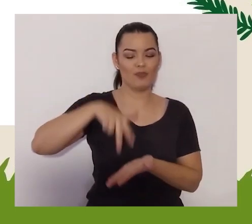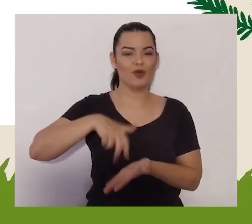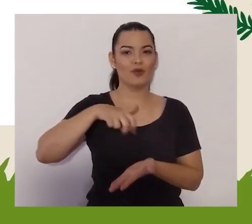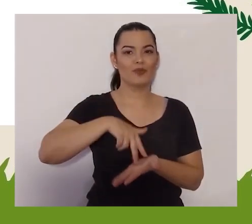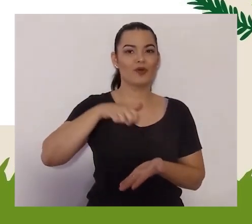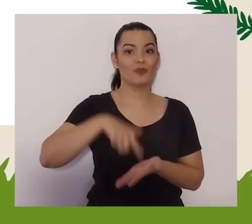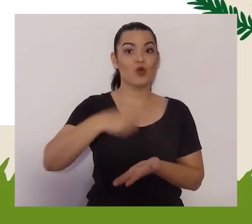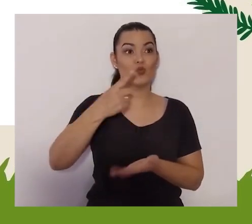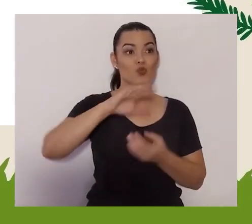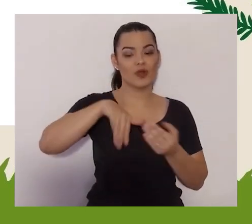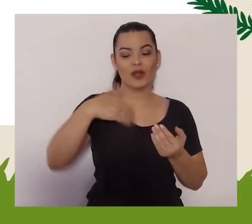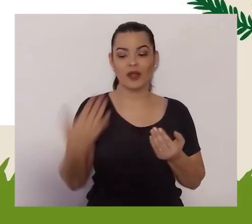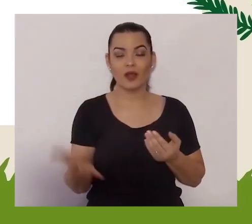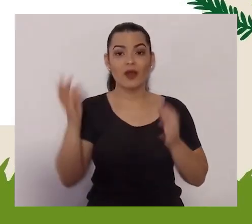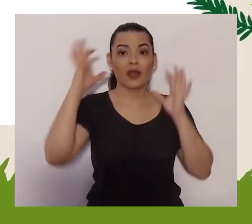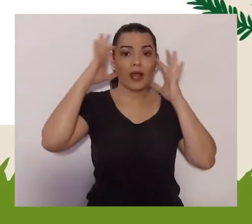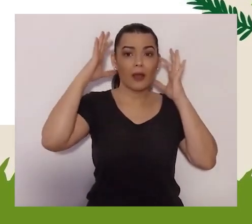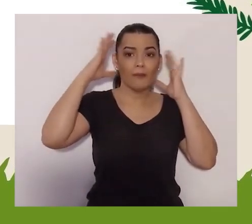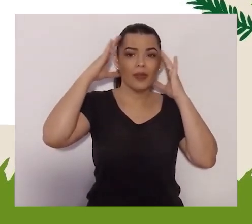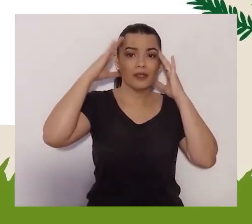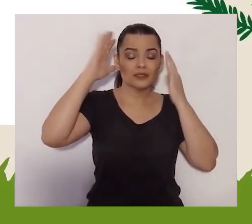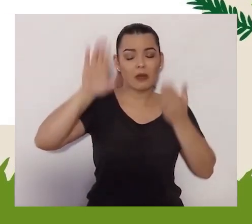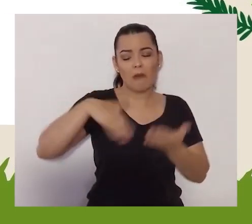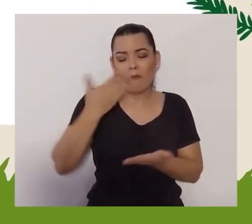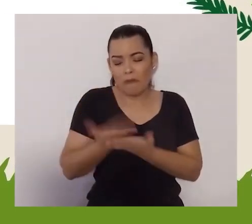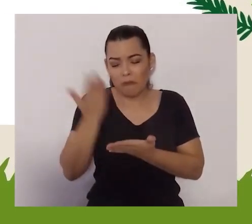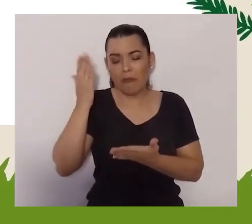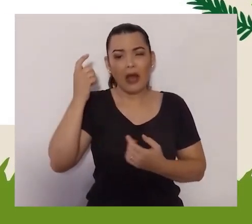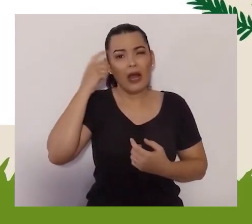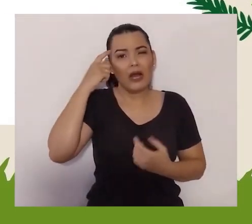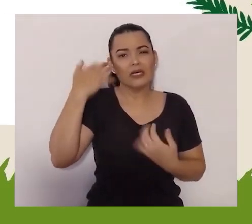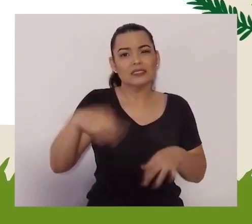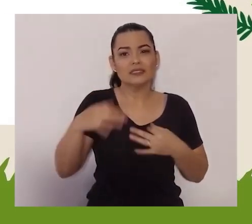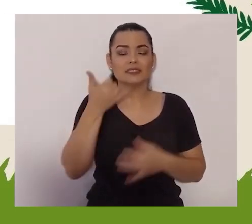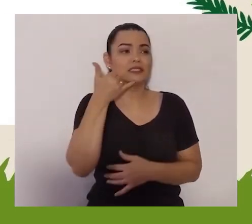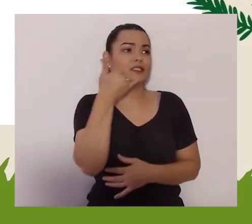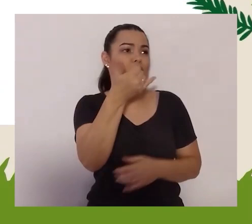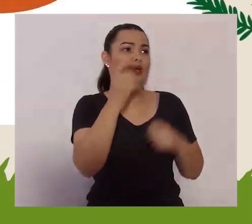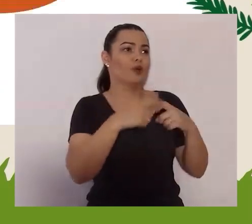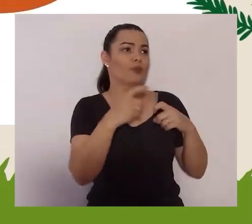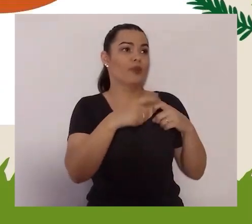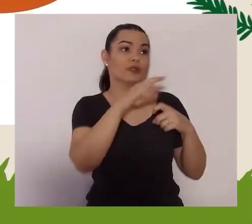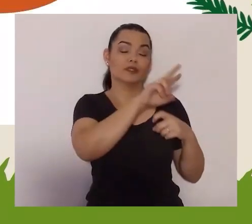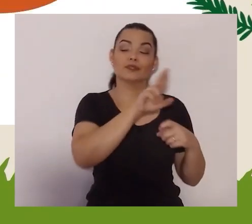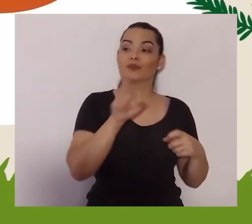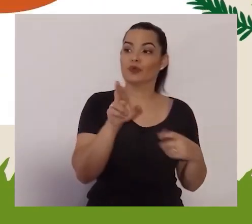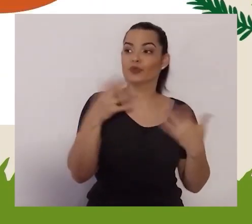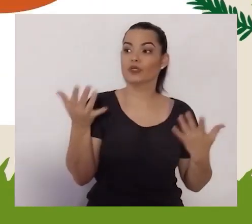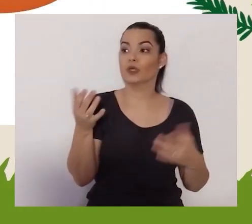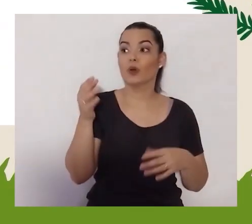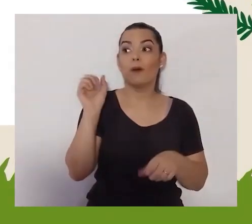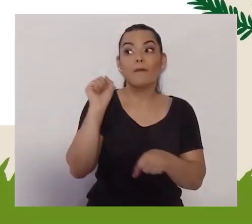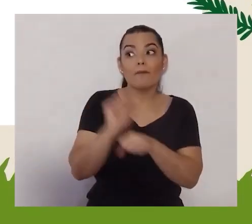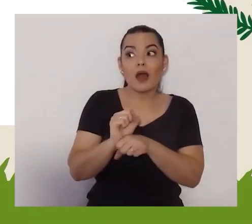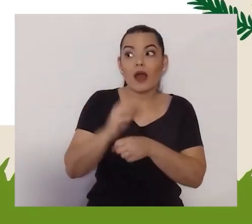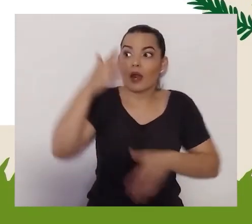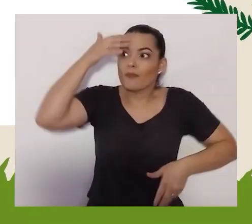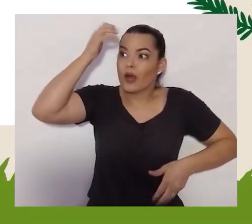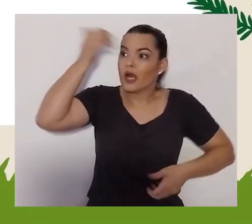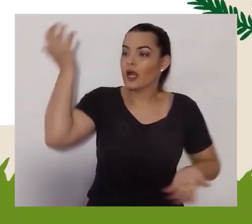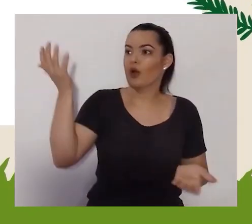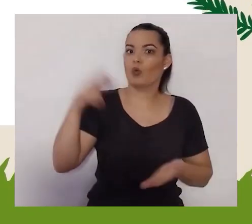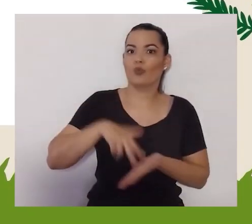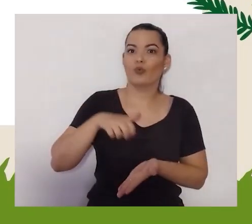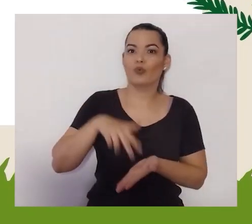caiu com a cabeça no chão. A mamãe ligou para o médico e ele disse: nada de macacos pulando. Um